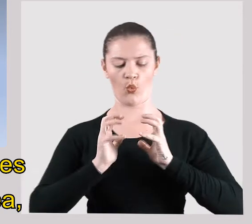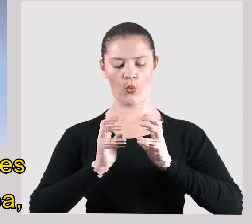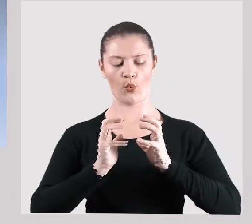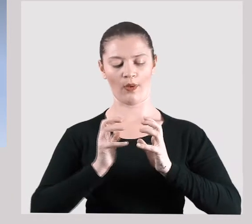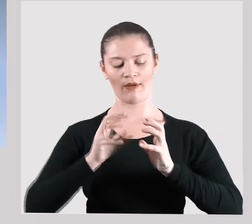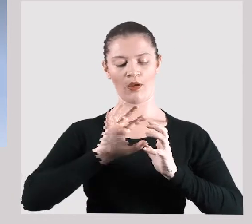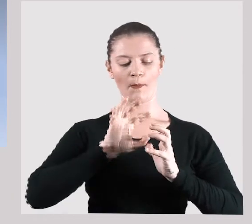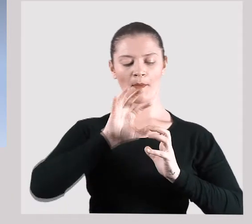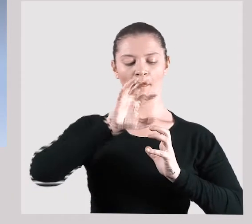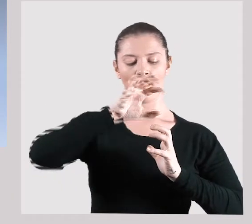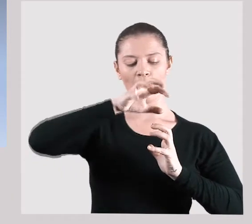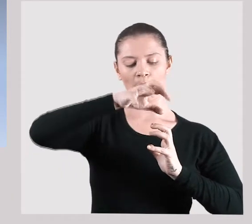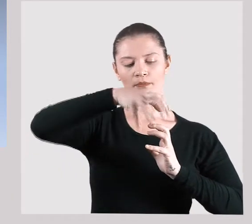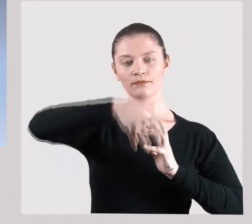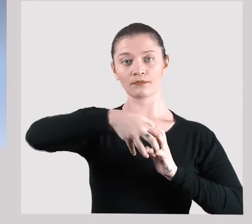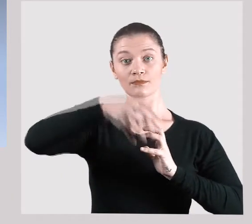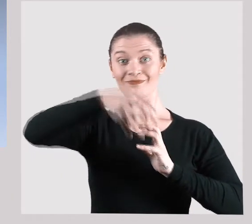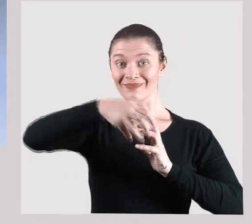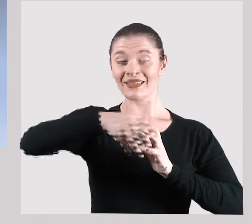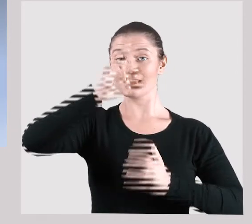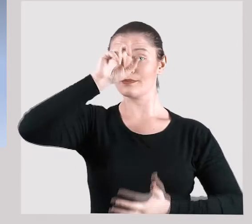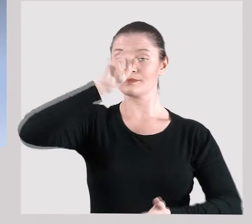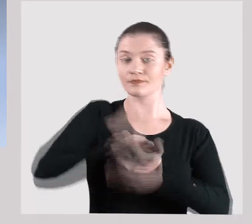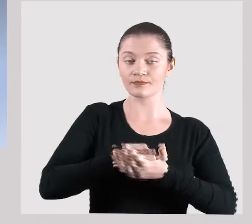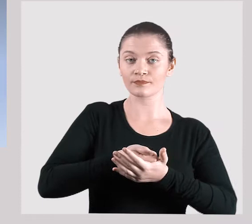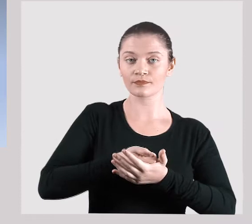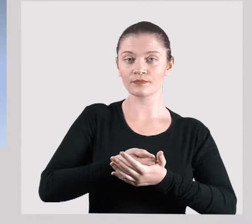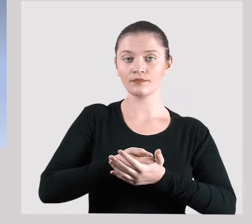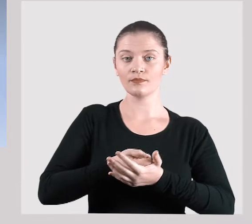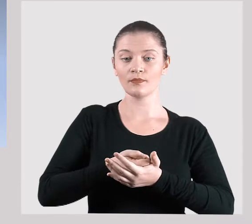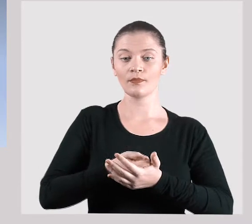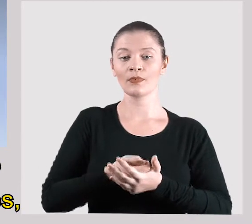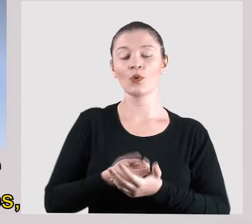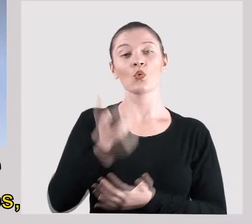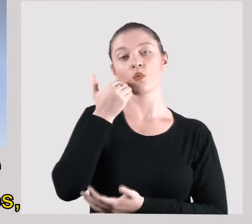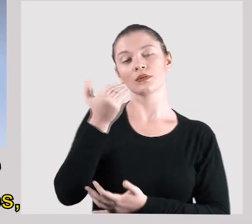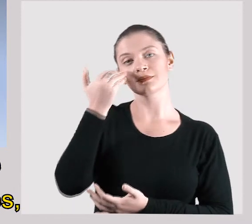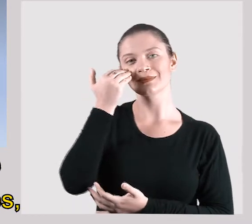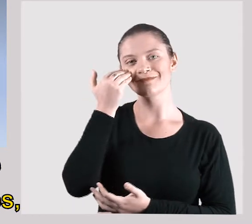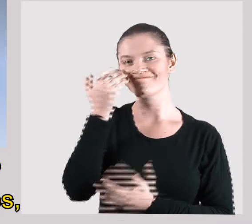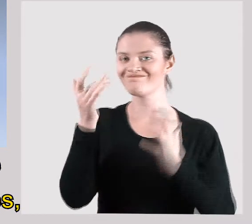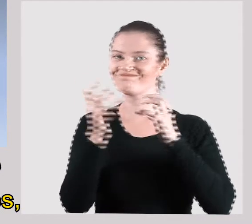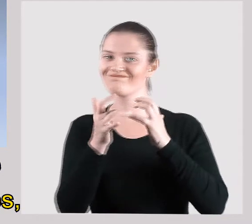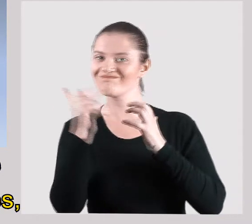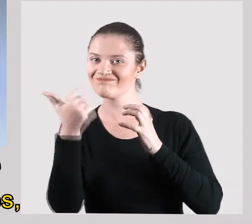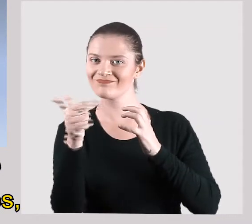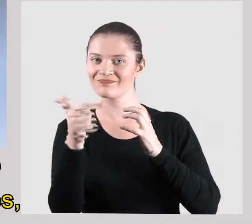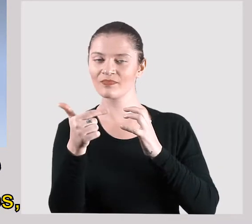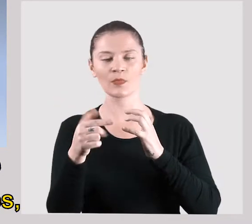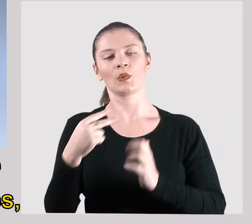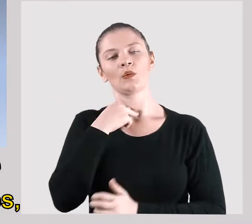essa área e essa área gerencia e toma decisões. Como o adolescente está com essa área imatura, ele não está em condições de